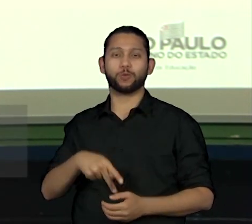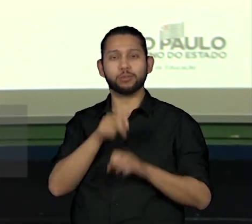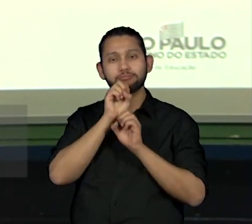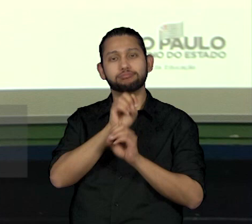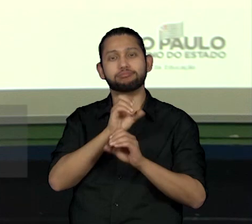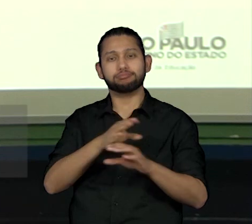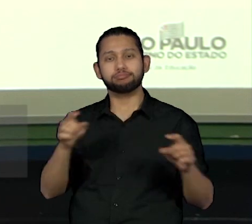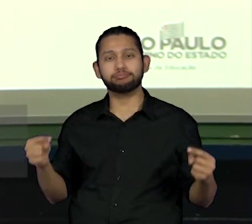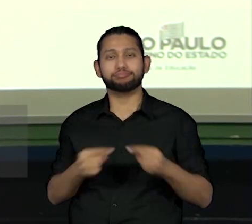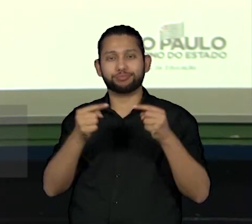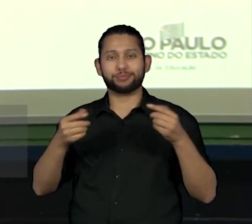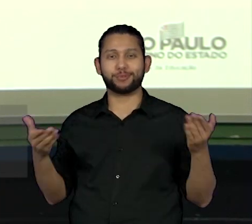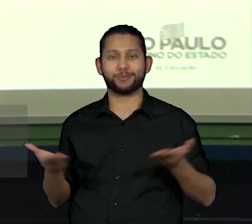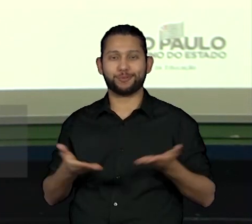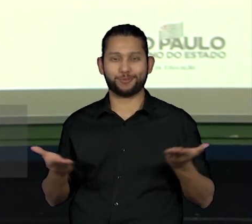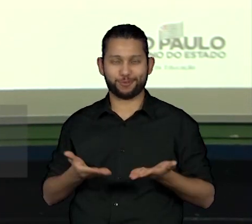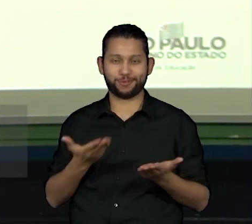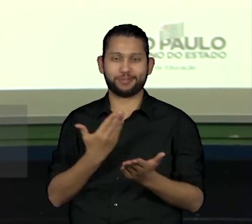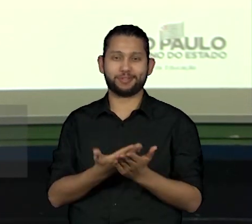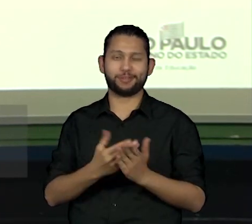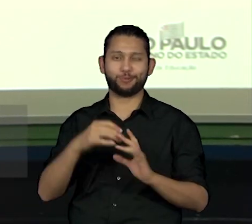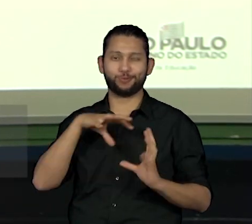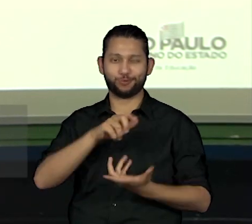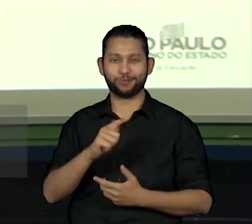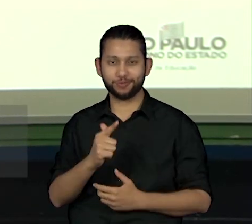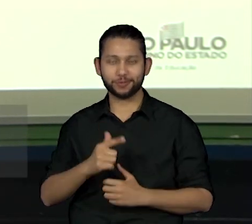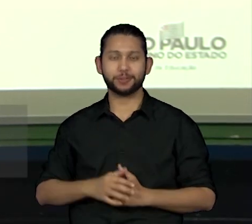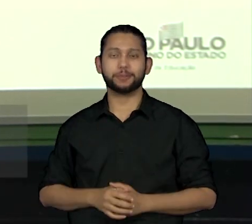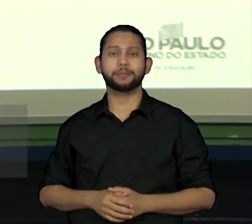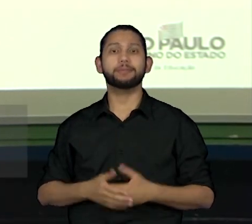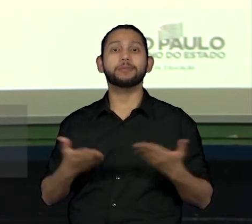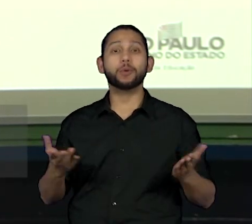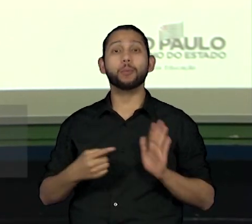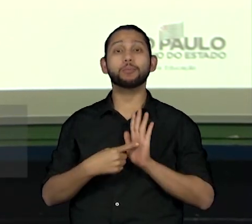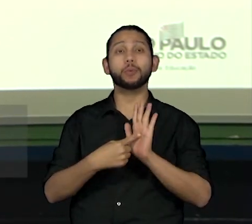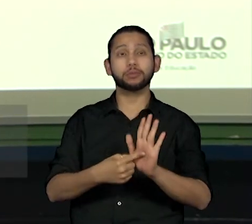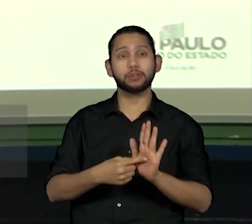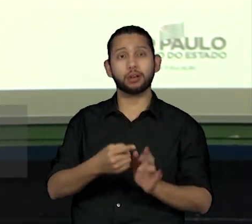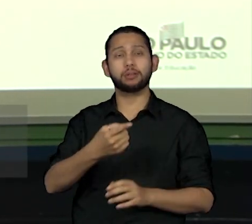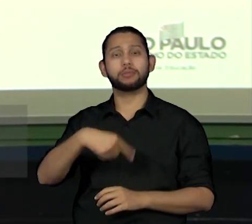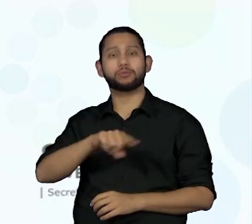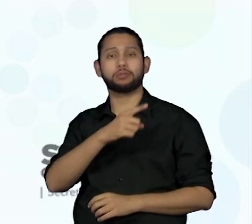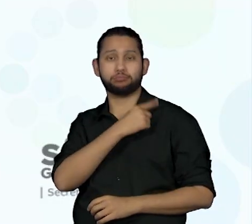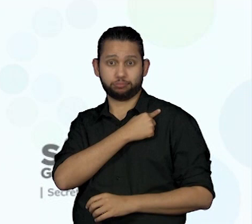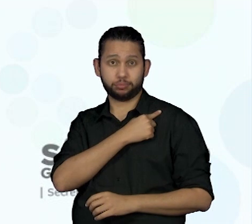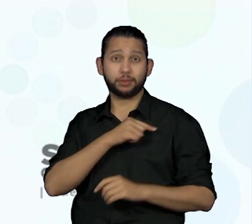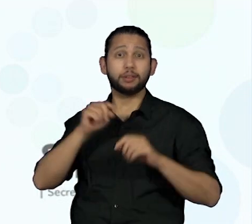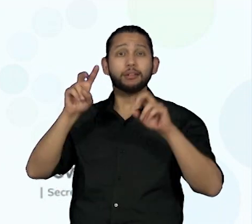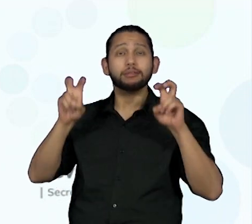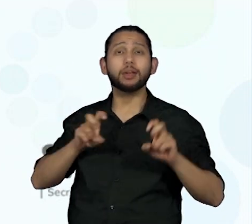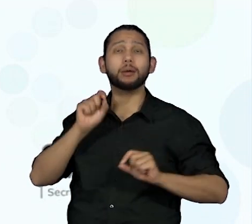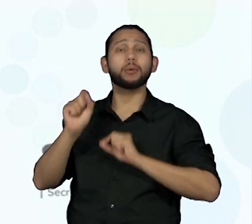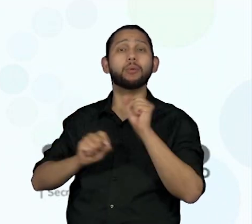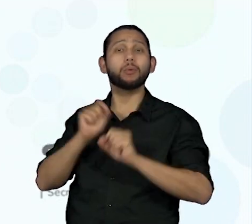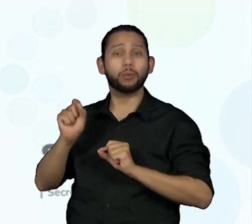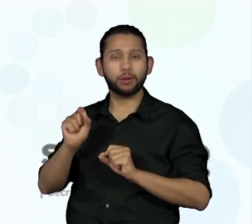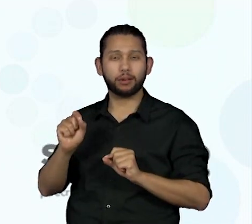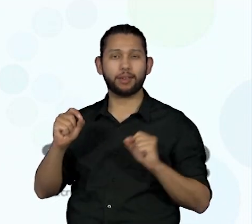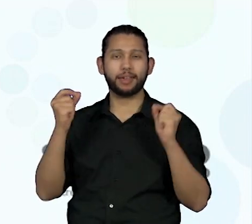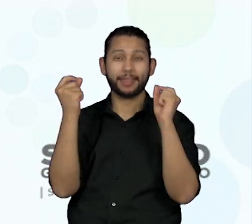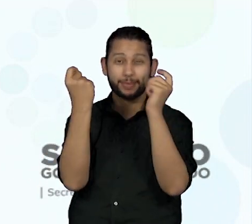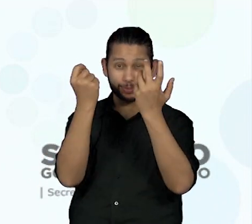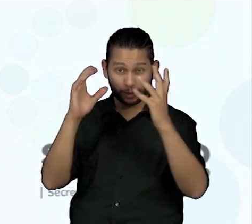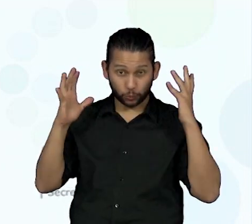dia de hoje. E nós vamos apresentar aí para as primeiras séries o tema Natureza e